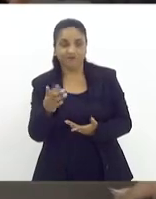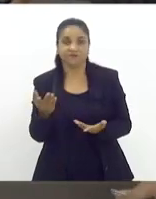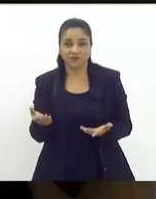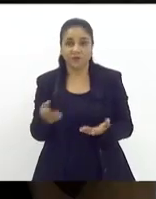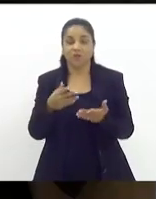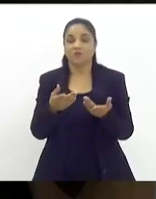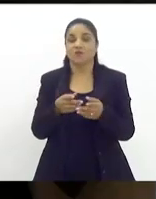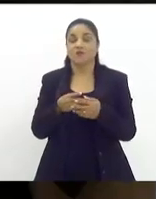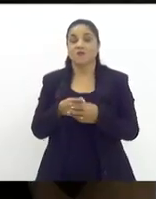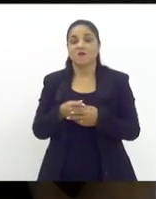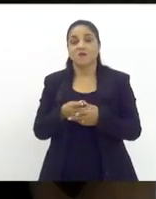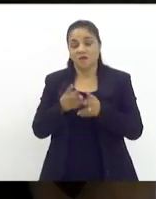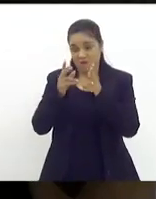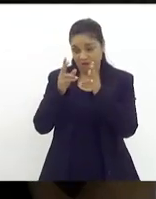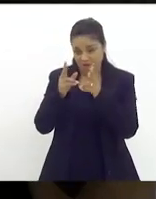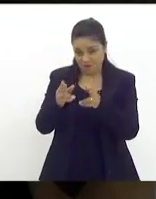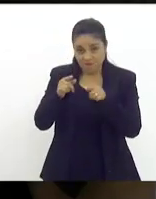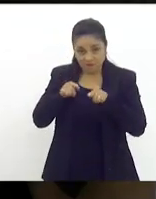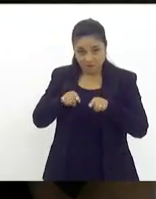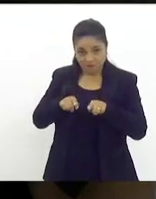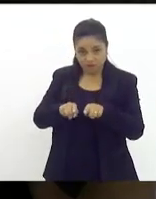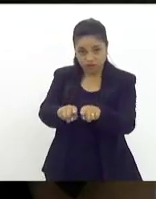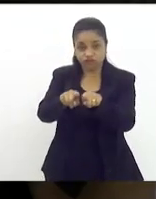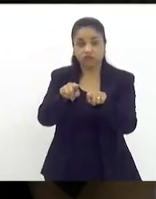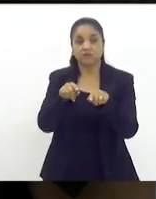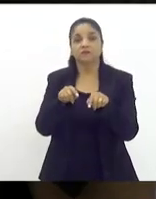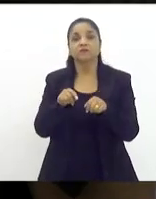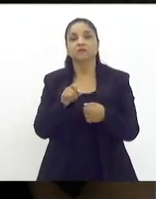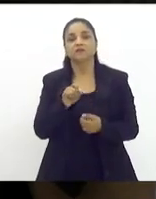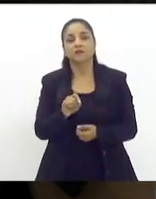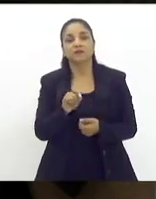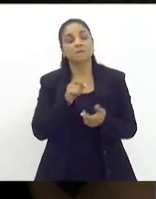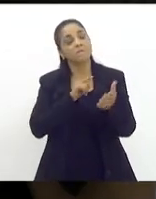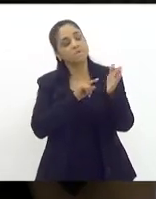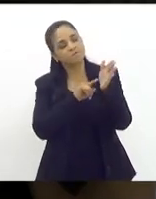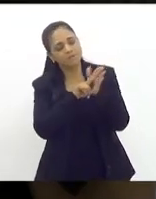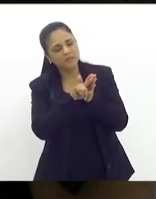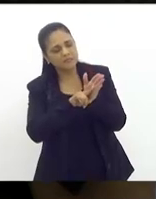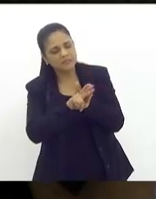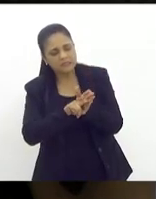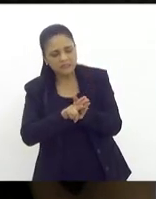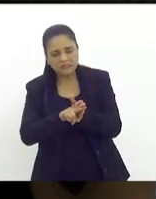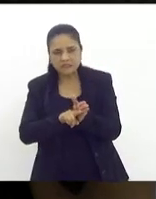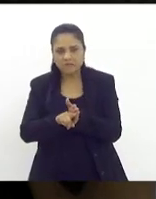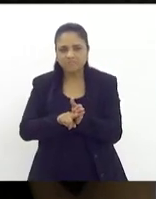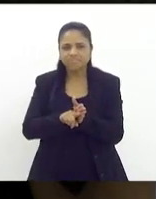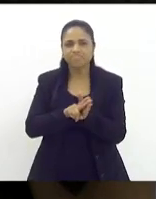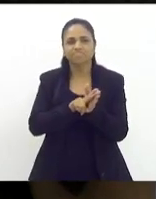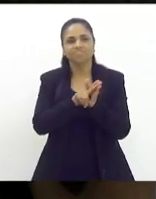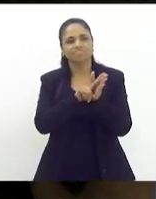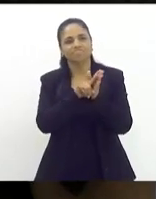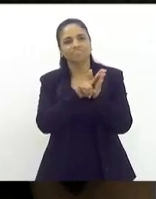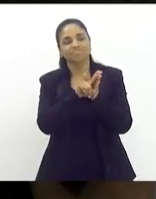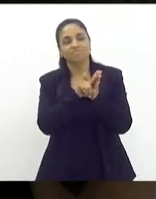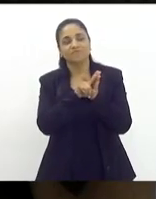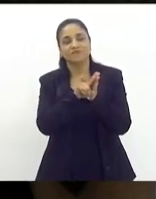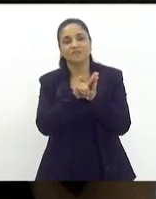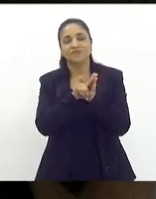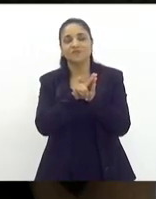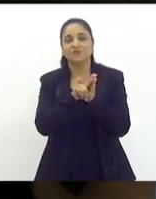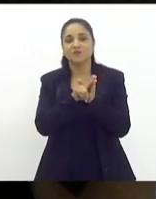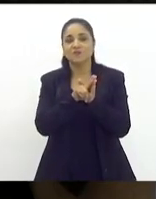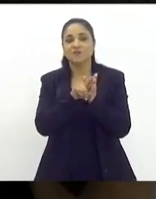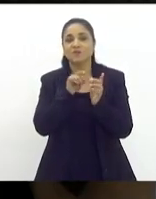nessa mesma linha, nós uma vez fizemos uma pesquisa e partiu